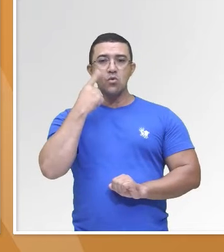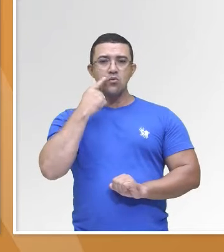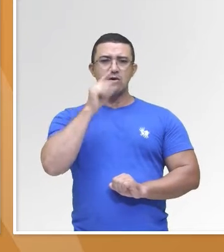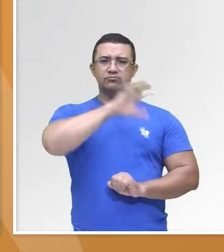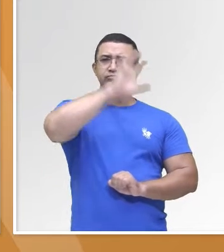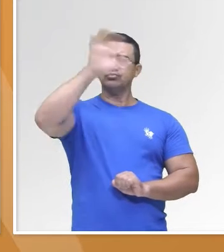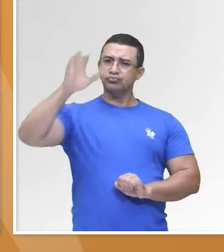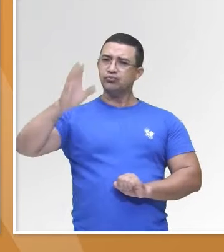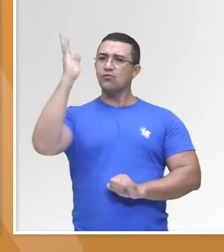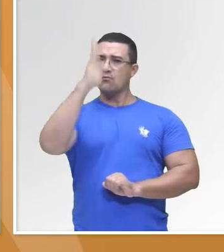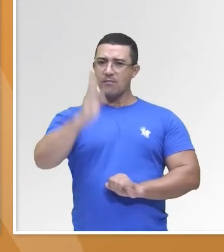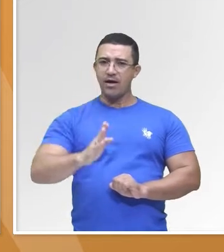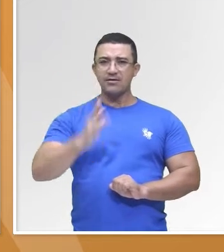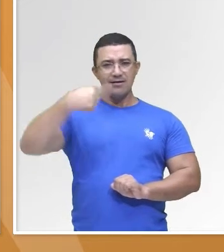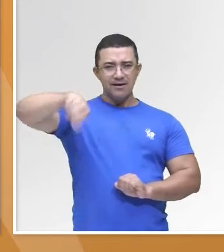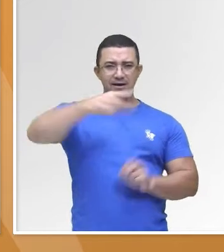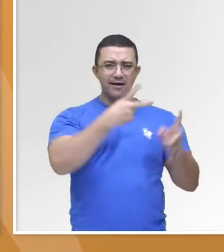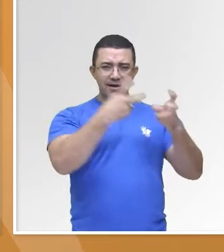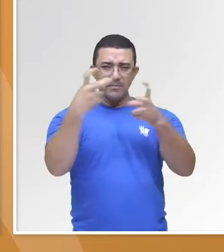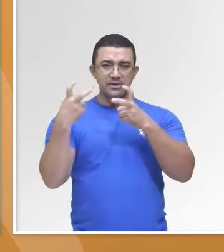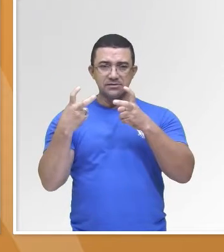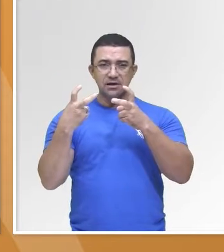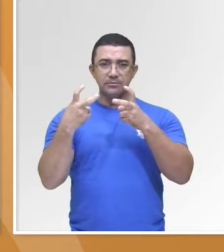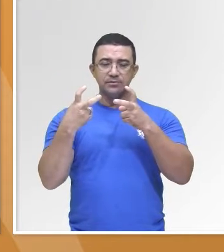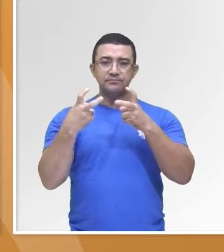do Brasil, vocês estão percebendo que eu estou